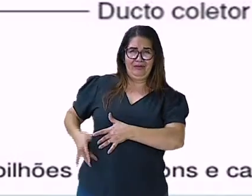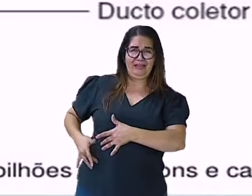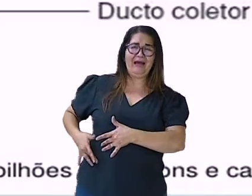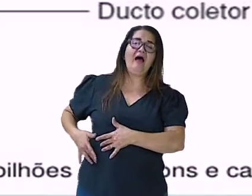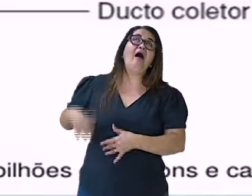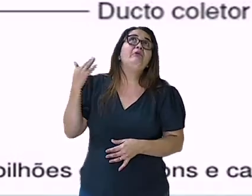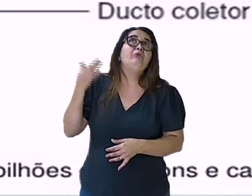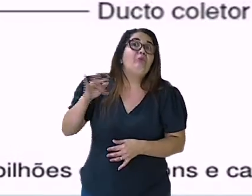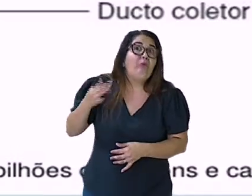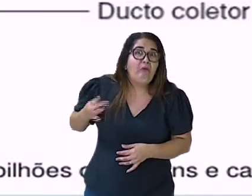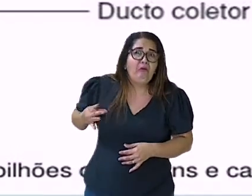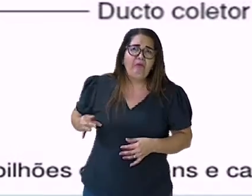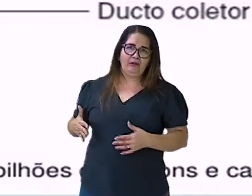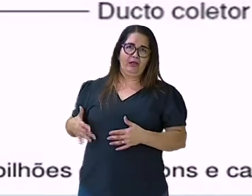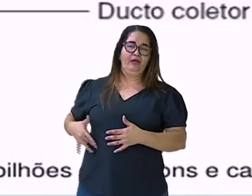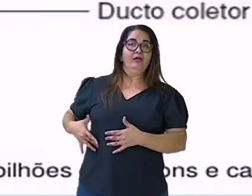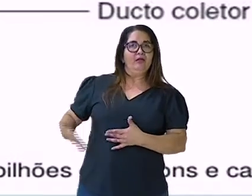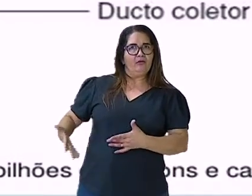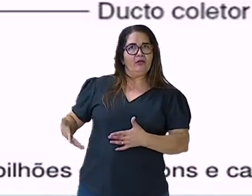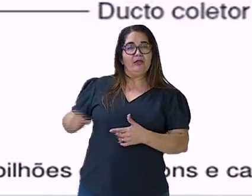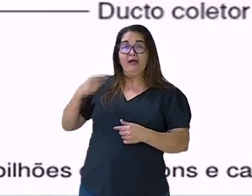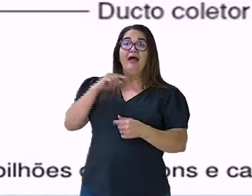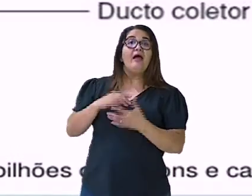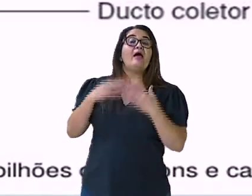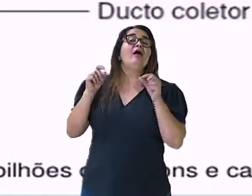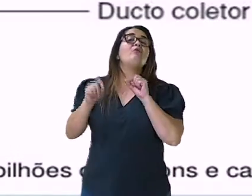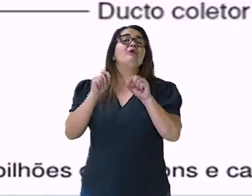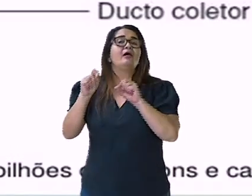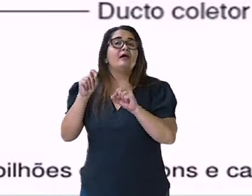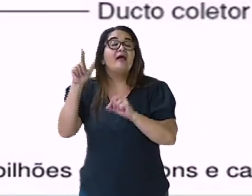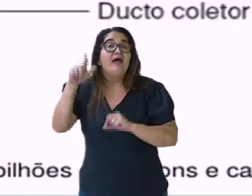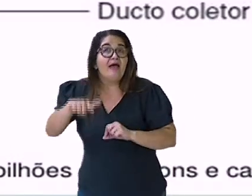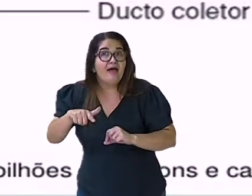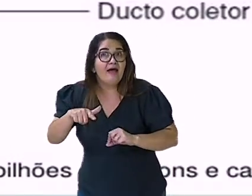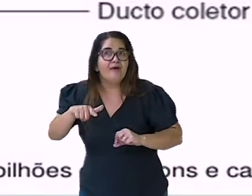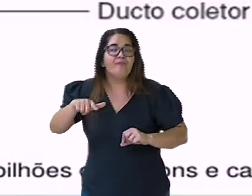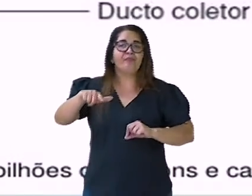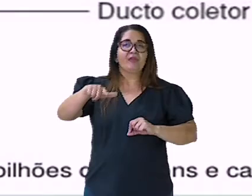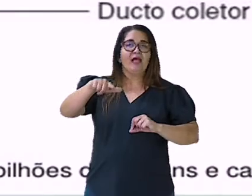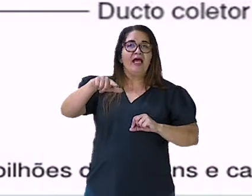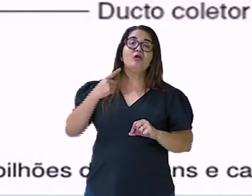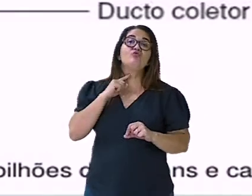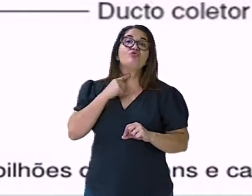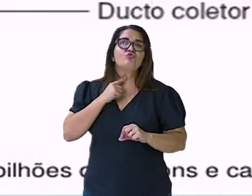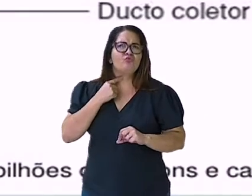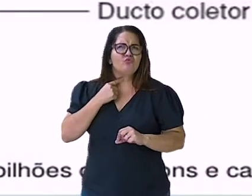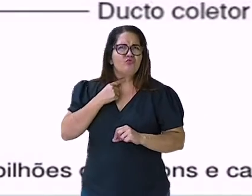de substâncias que não foram eliminadas, não foram excretadas,